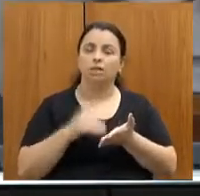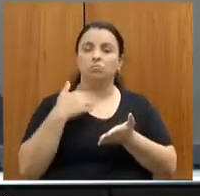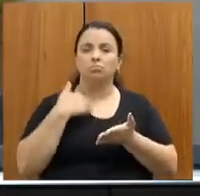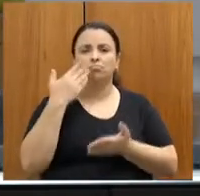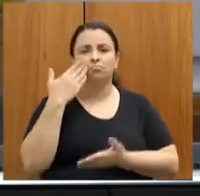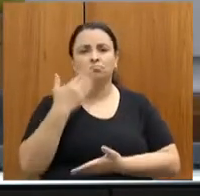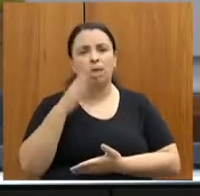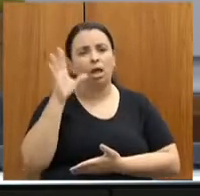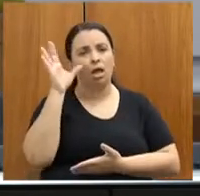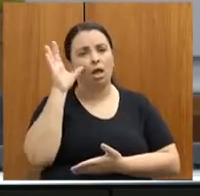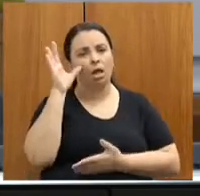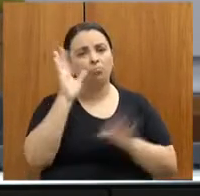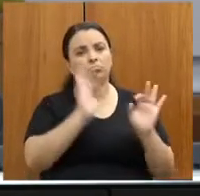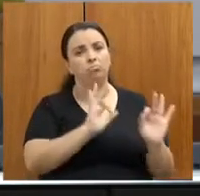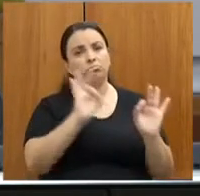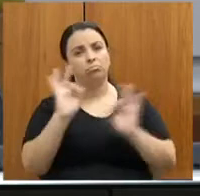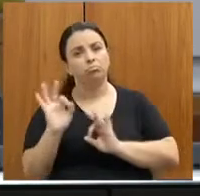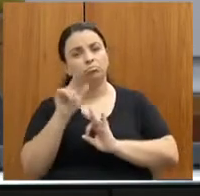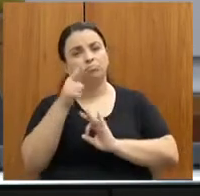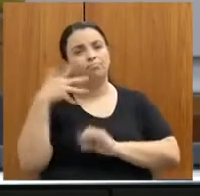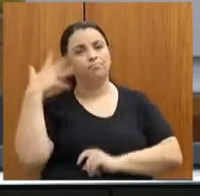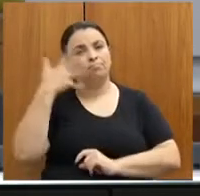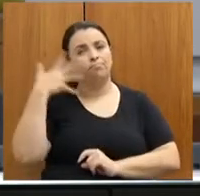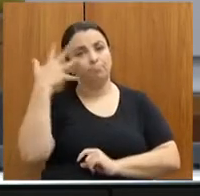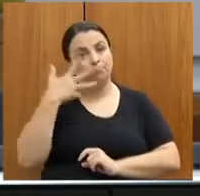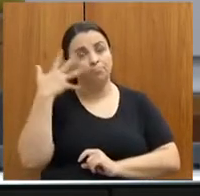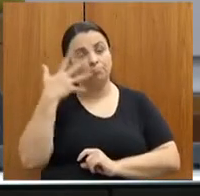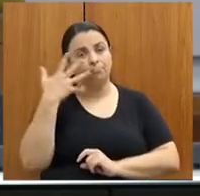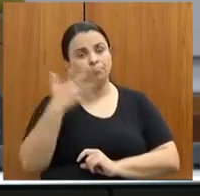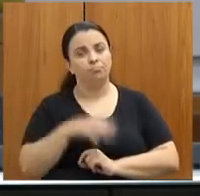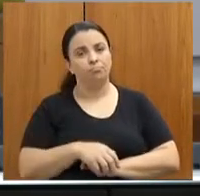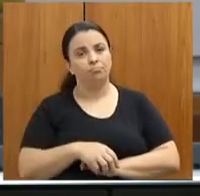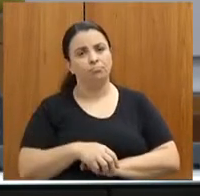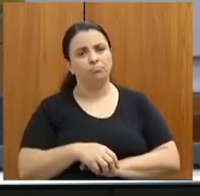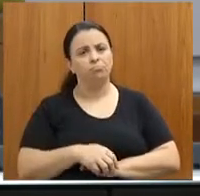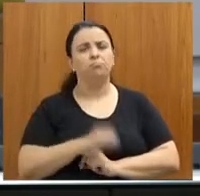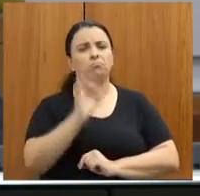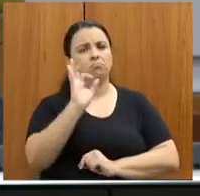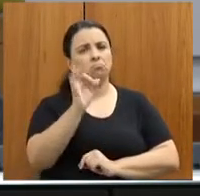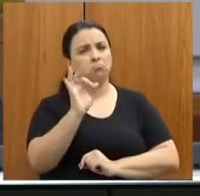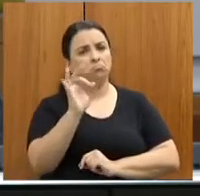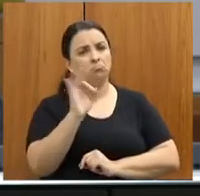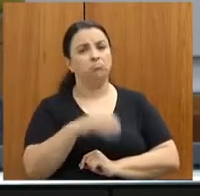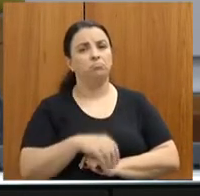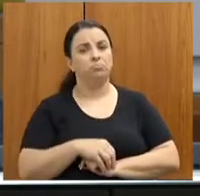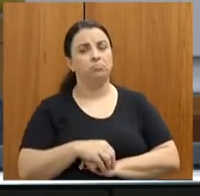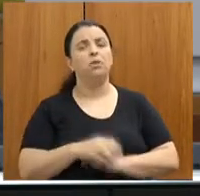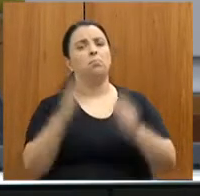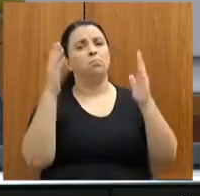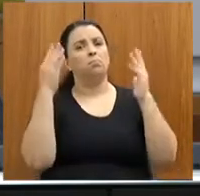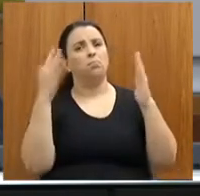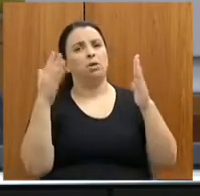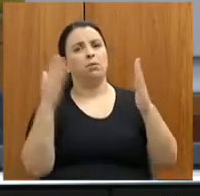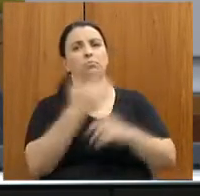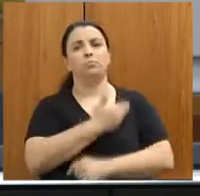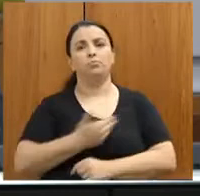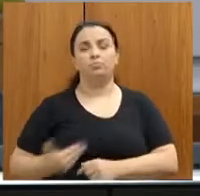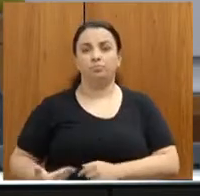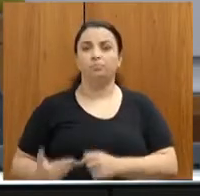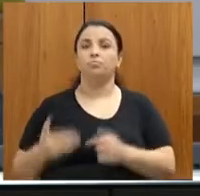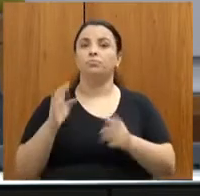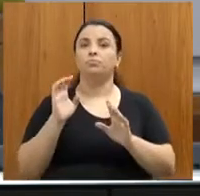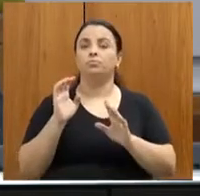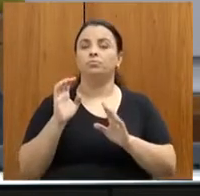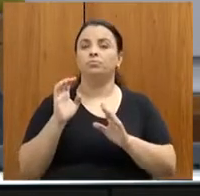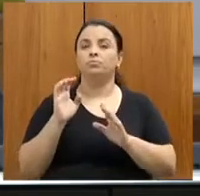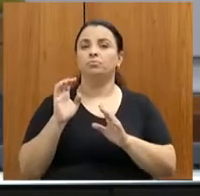atentamente exposição de vossa excelência é realmente Parabéns governo do status em